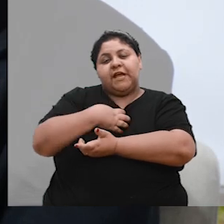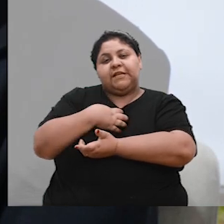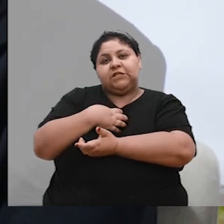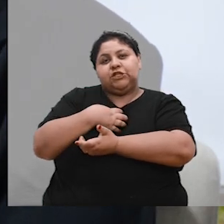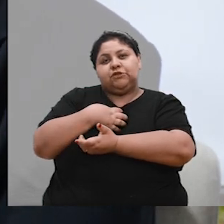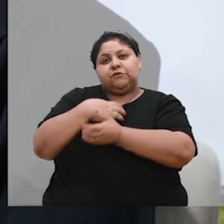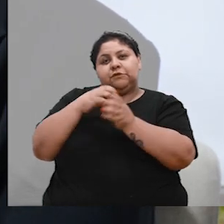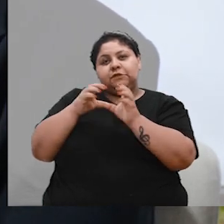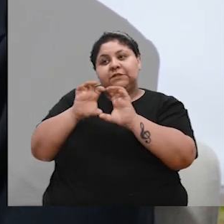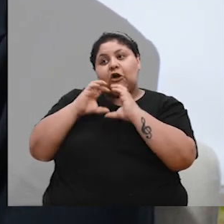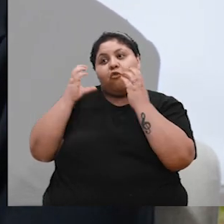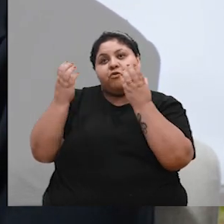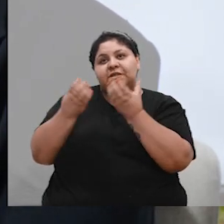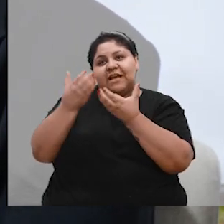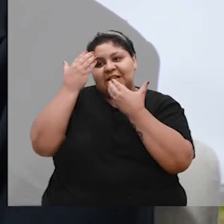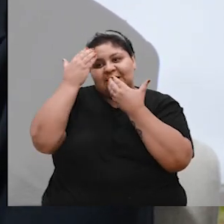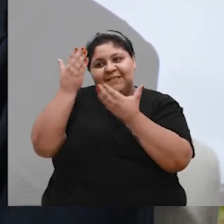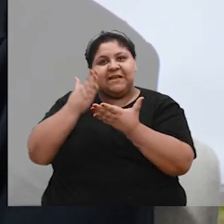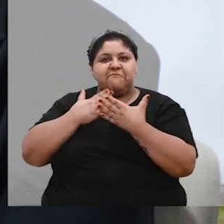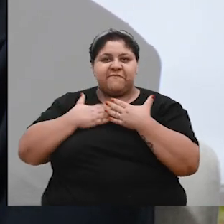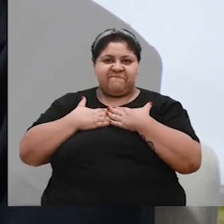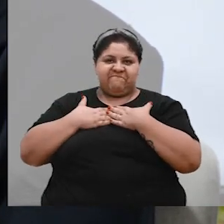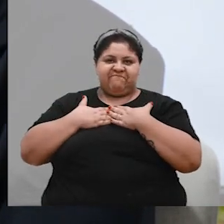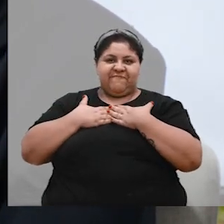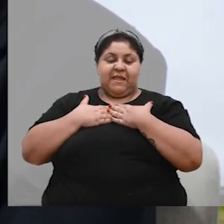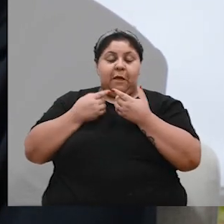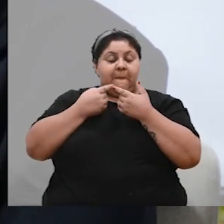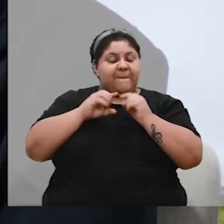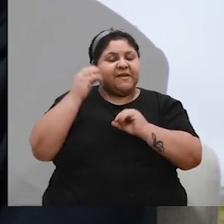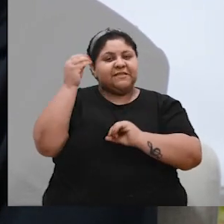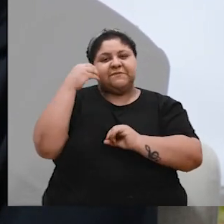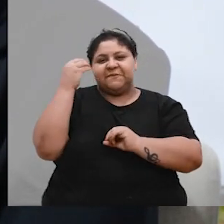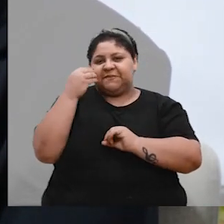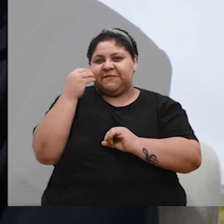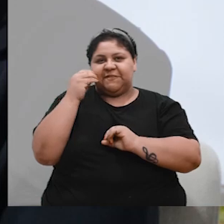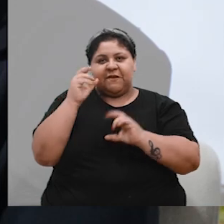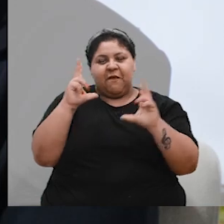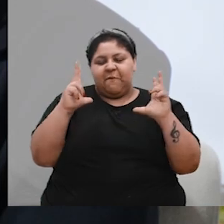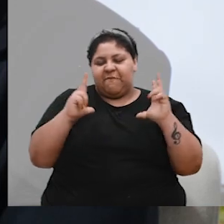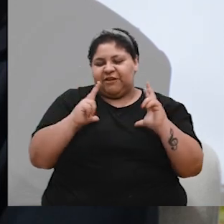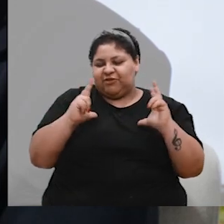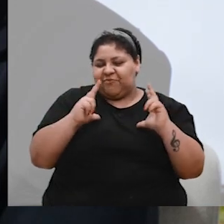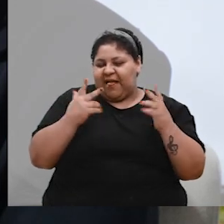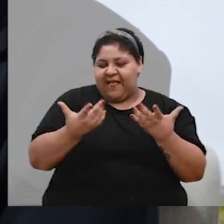da comunidade agradecer. Mas é uma experiência muito particular,